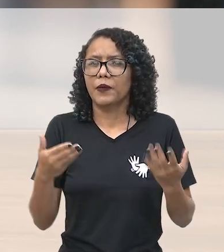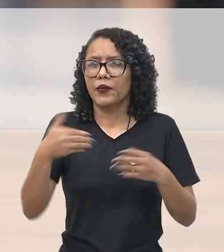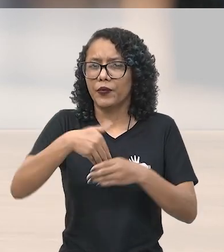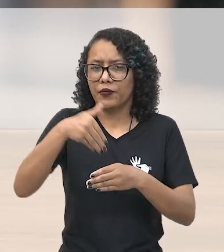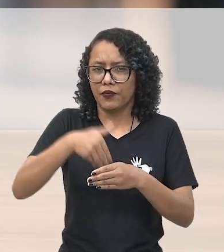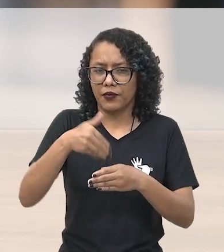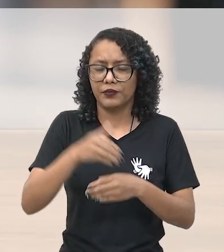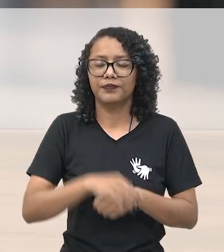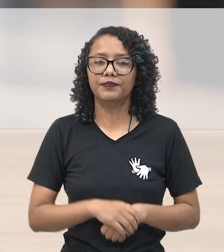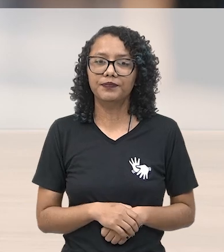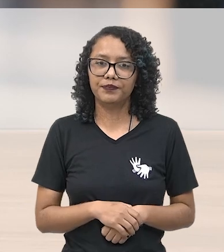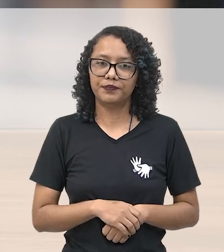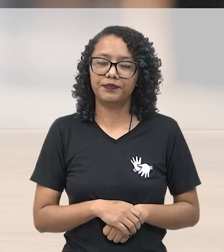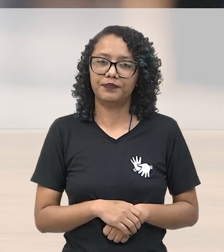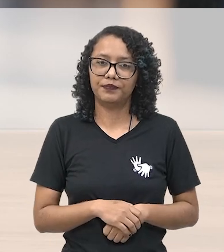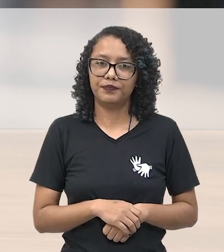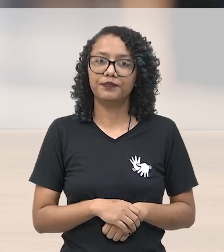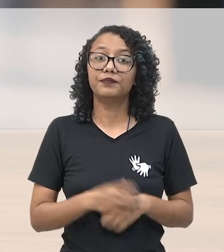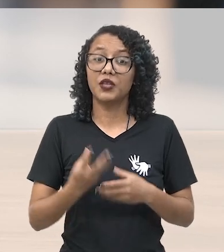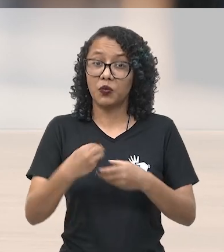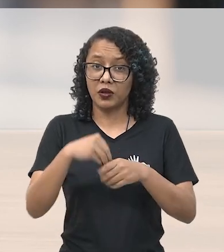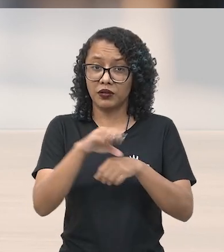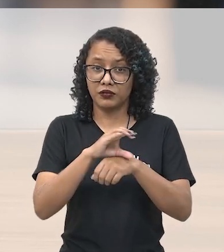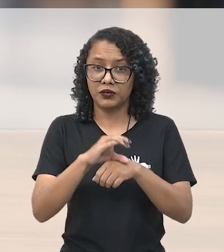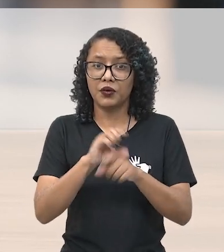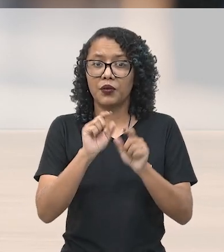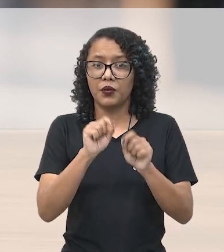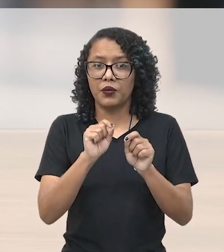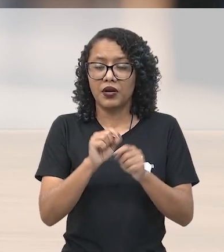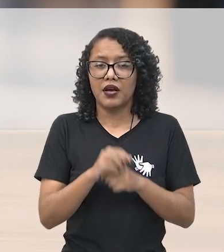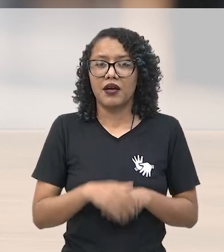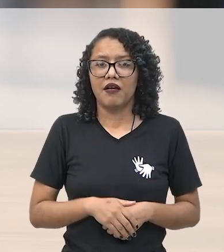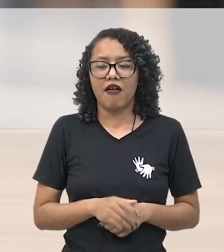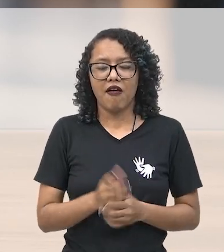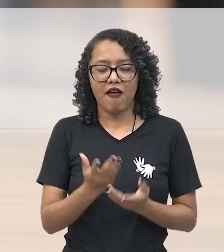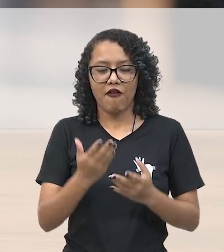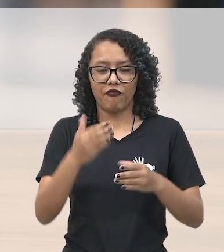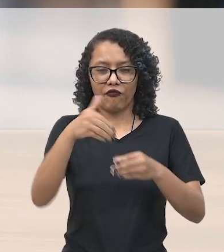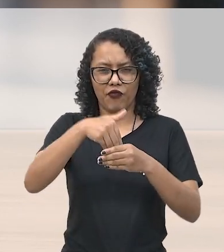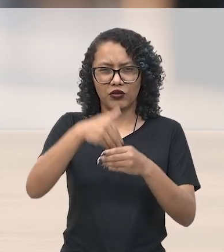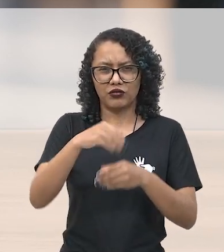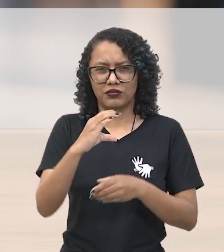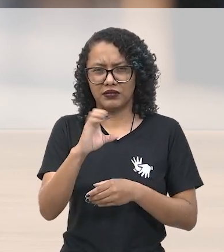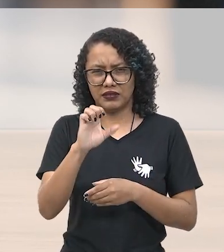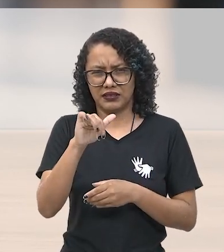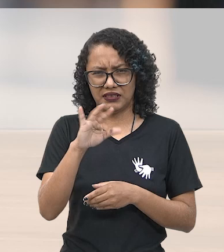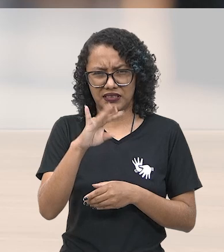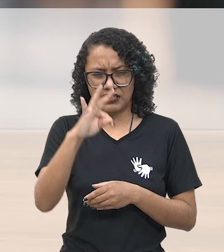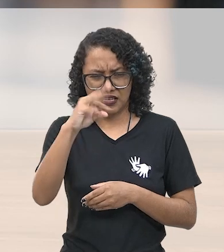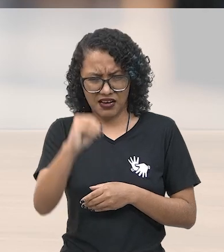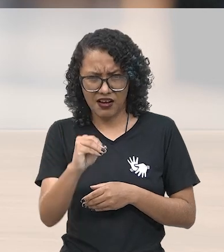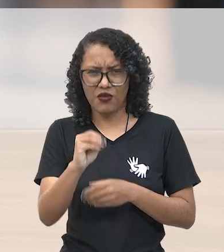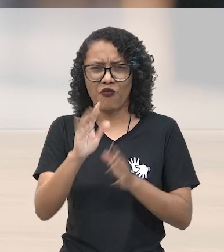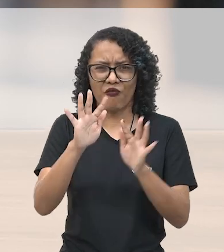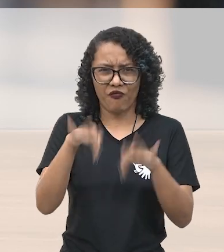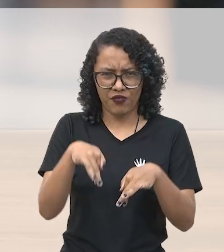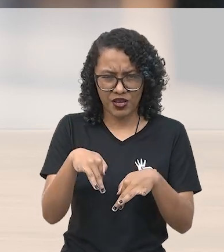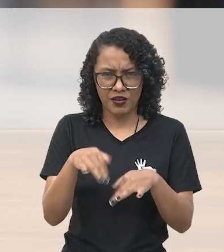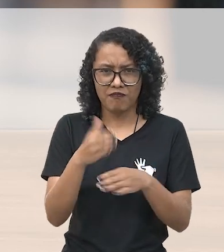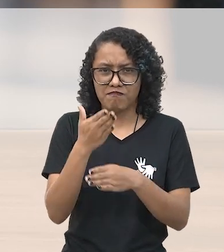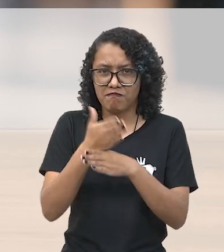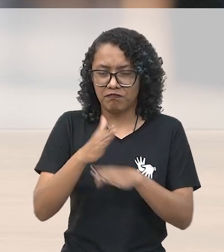A Constituição de 1891 ela põe fim ao voto censitário, tá certo? O voto censitário era